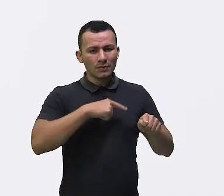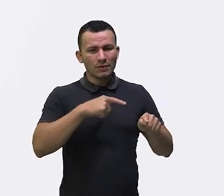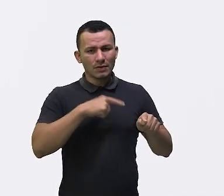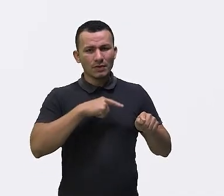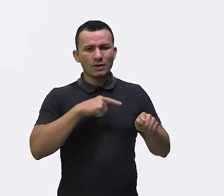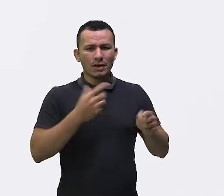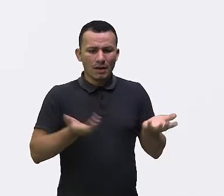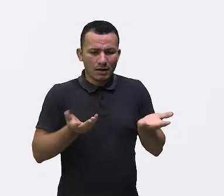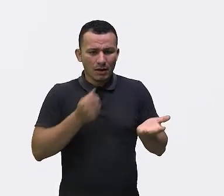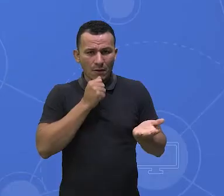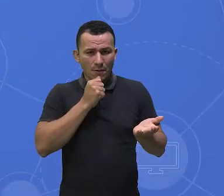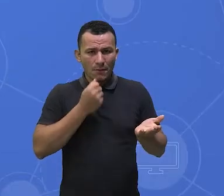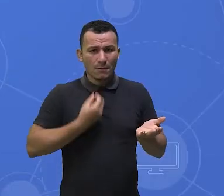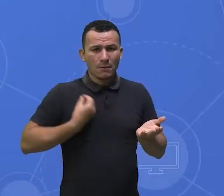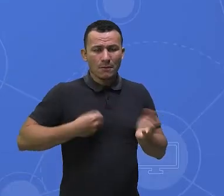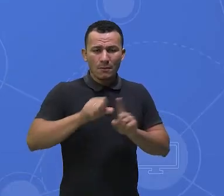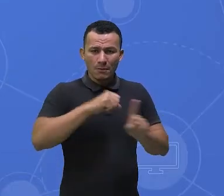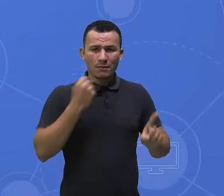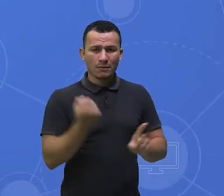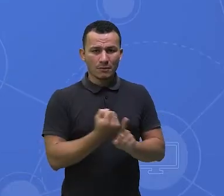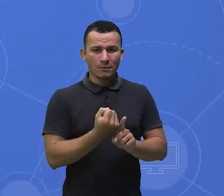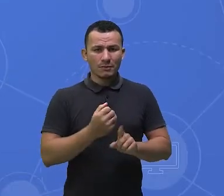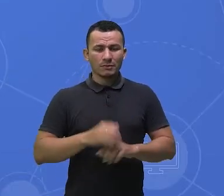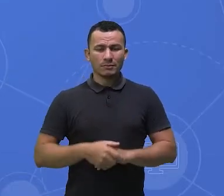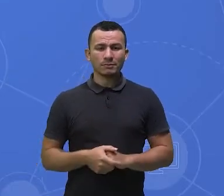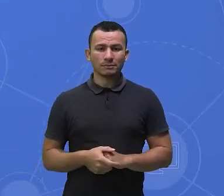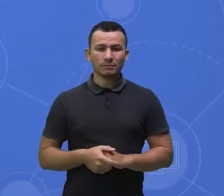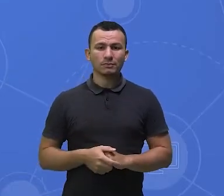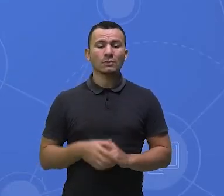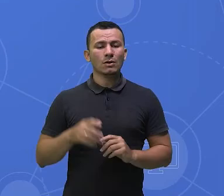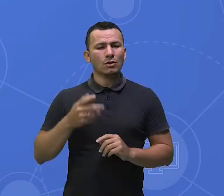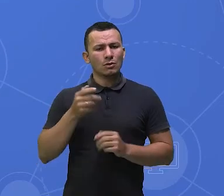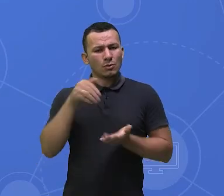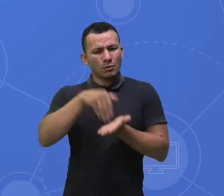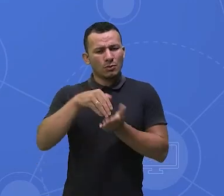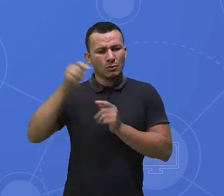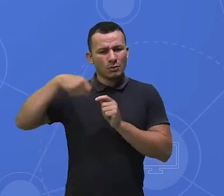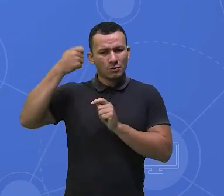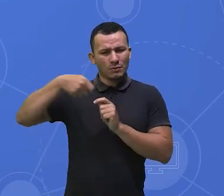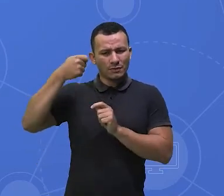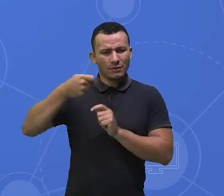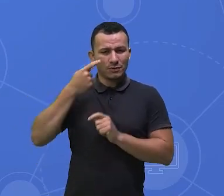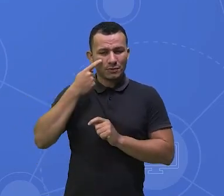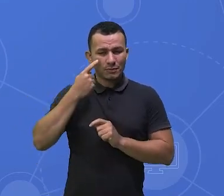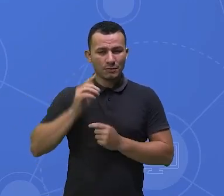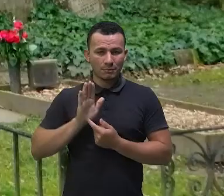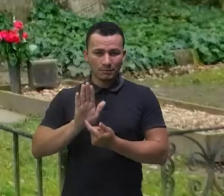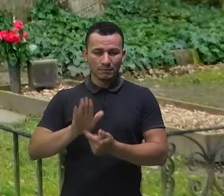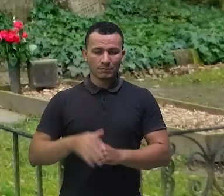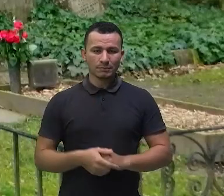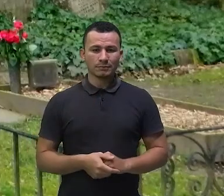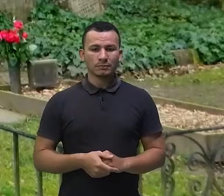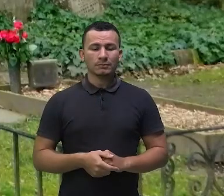em nosso cotidiano. Vamos a mais um vídeo para encerrarmos a nossa aula.